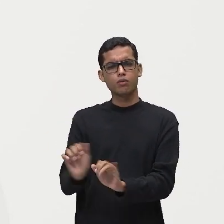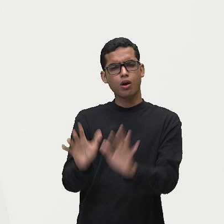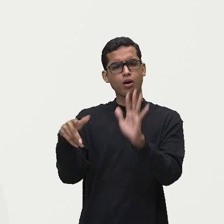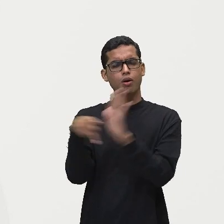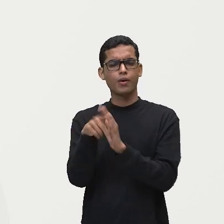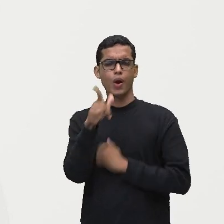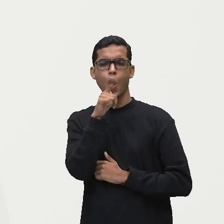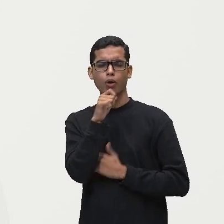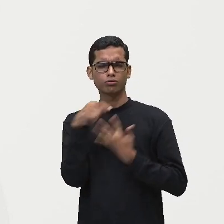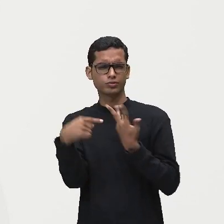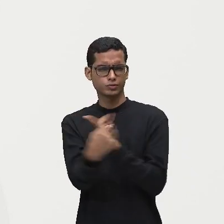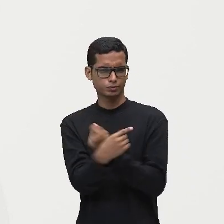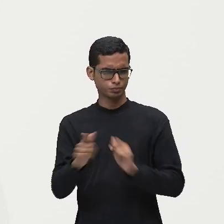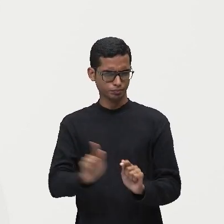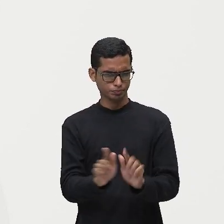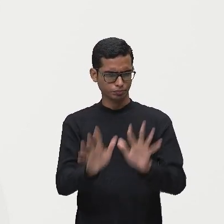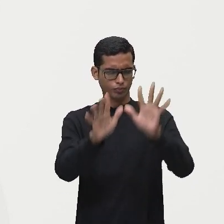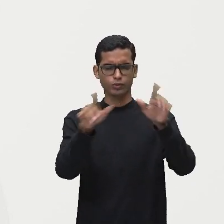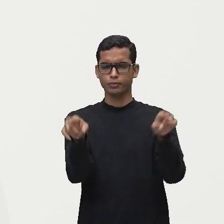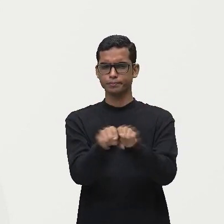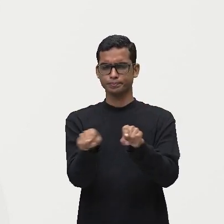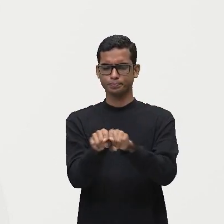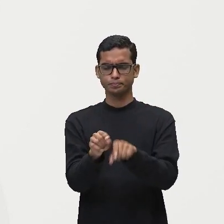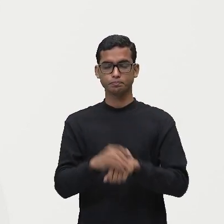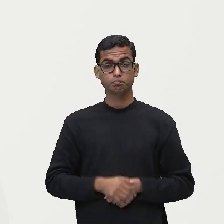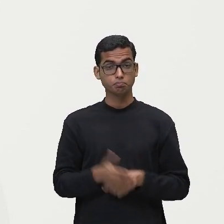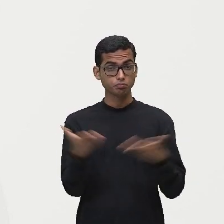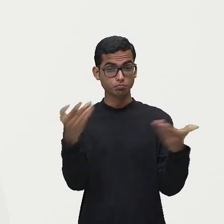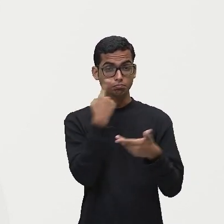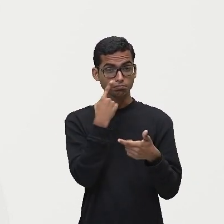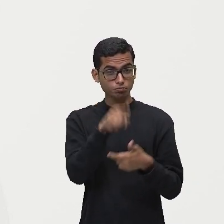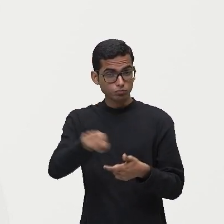outros gases. Agora eu quero que vocês tenham uma